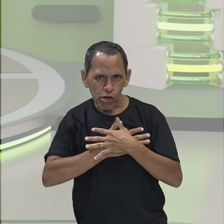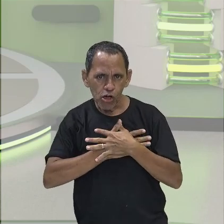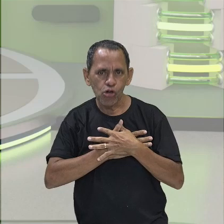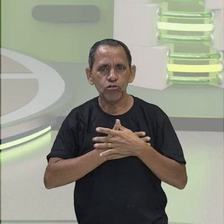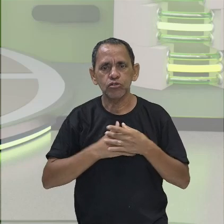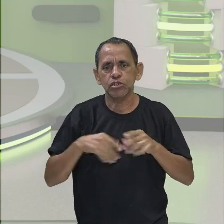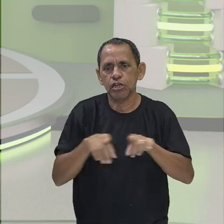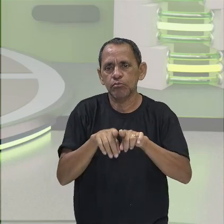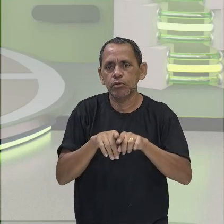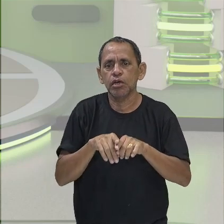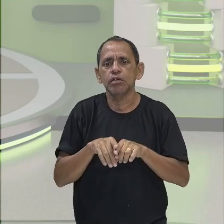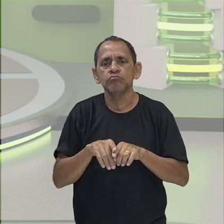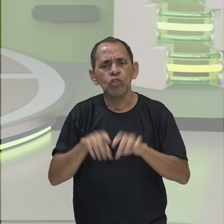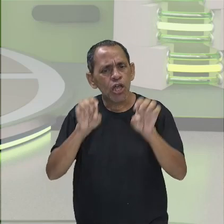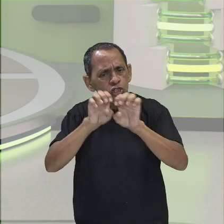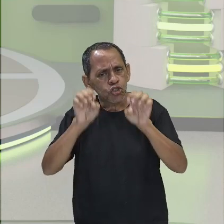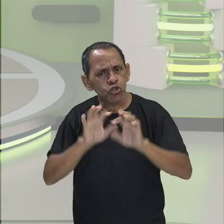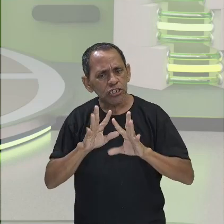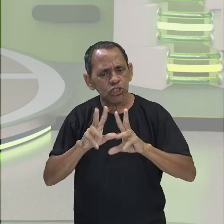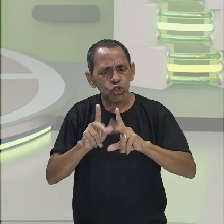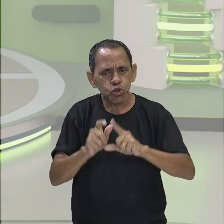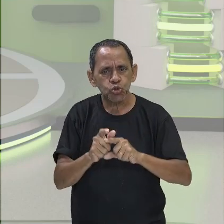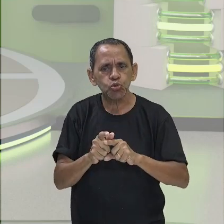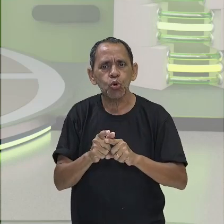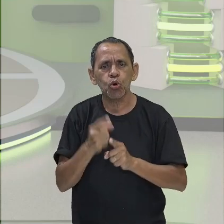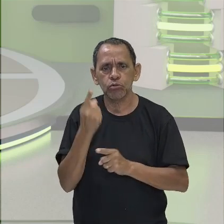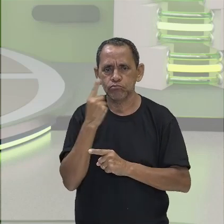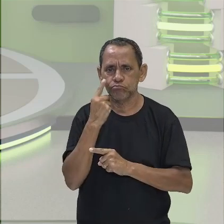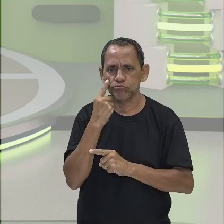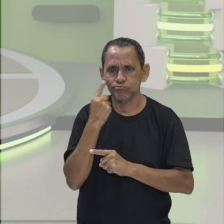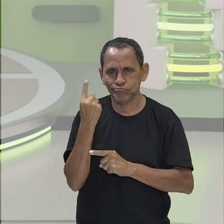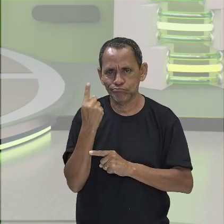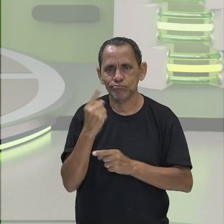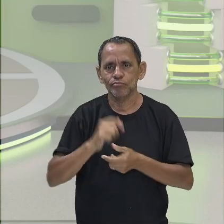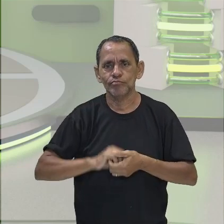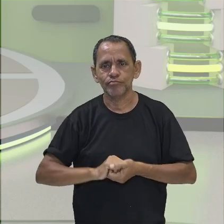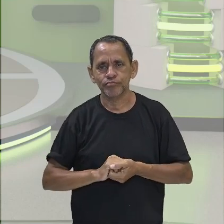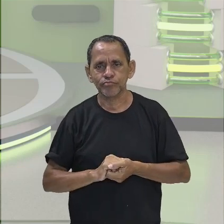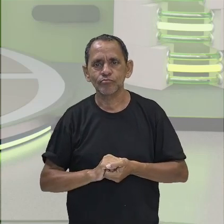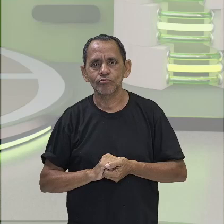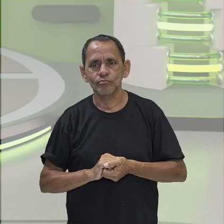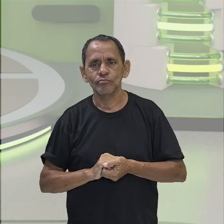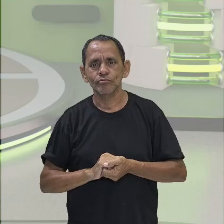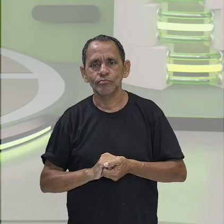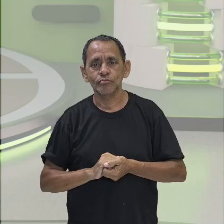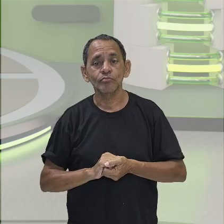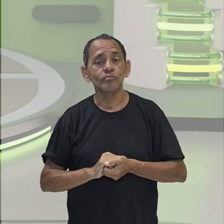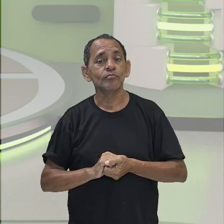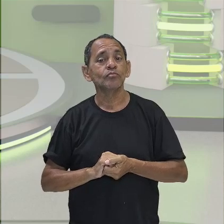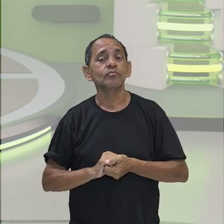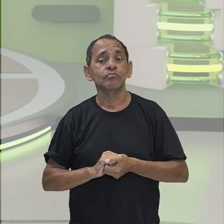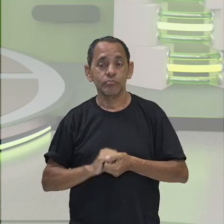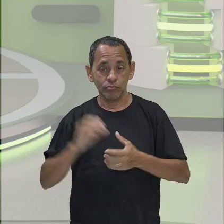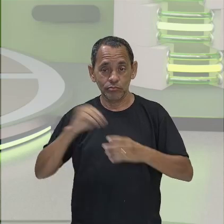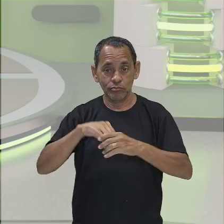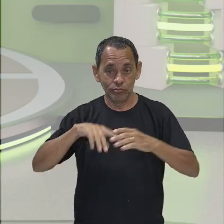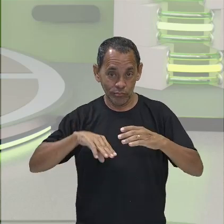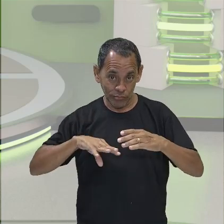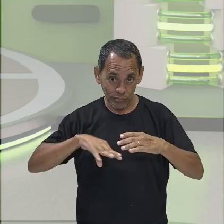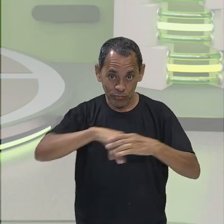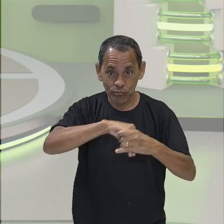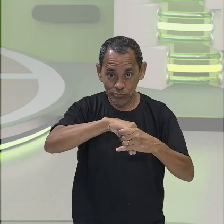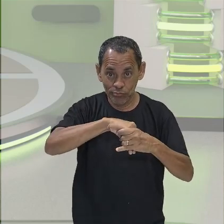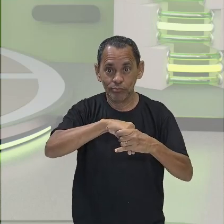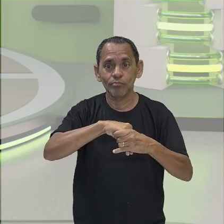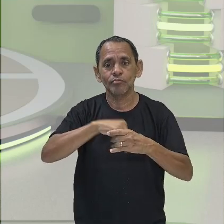composição, toda essa estrutura aí que vocês estão observando, de órgãos que compõem o sistema